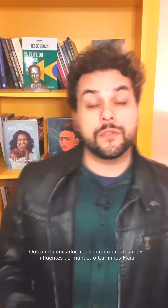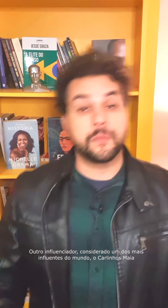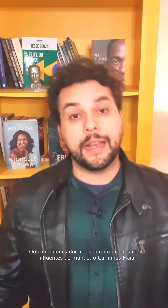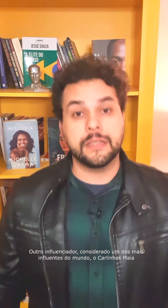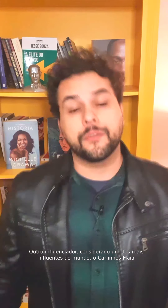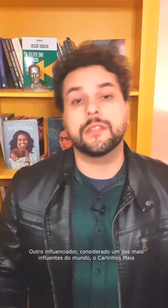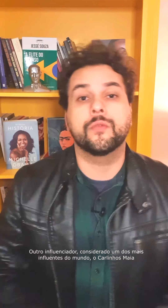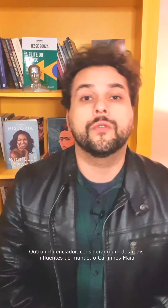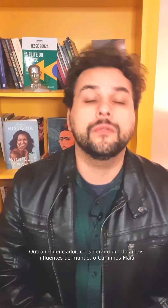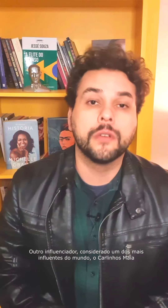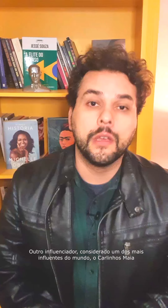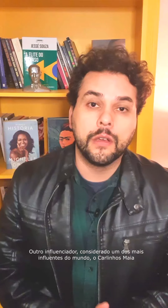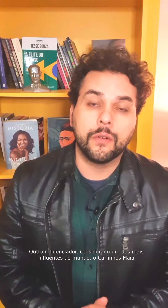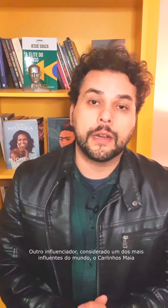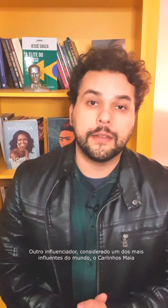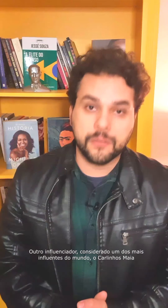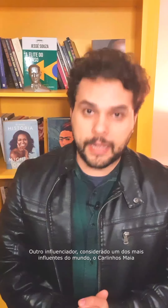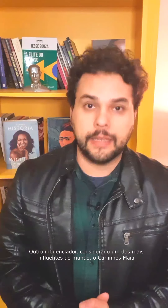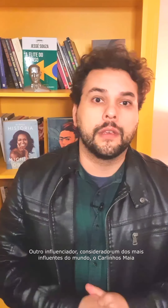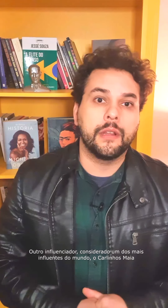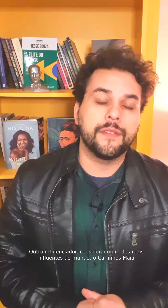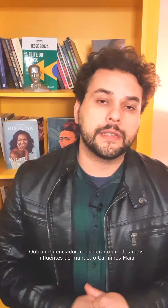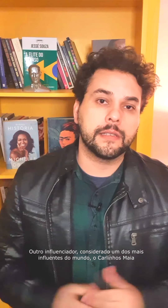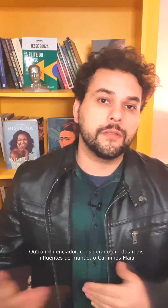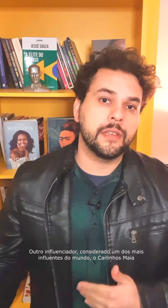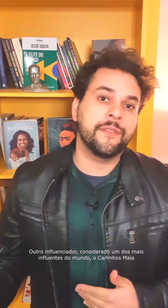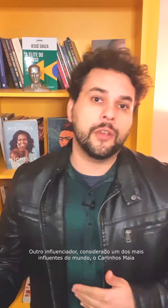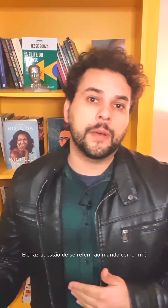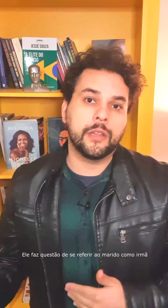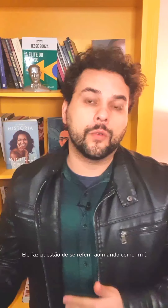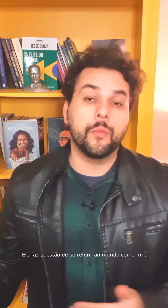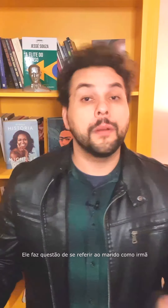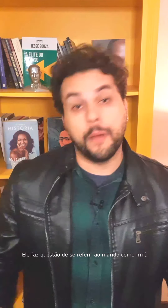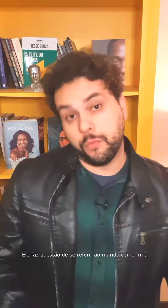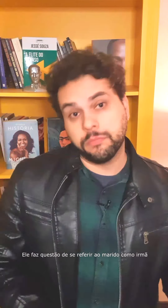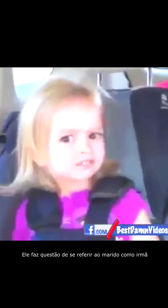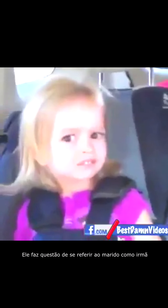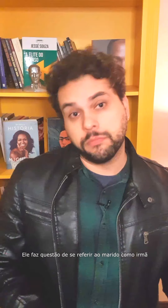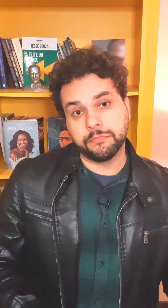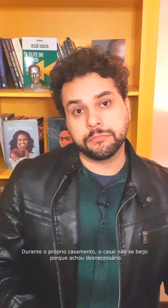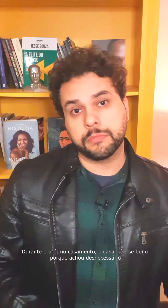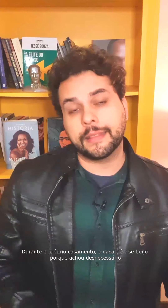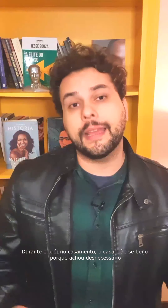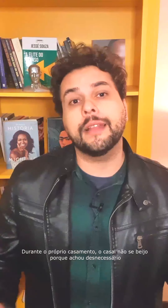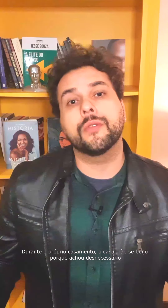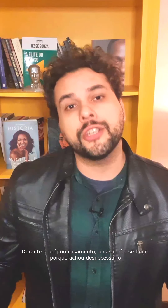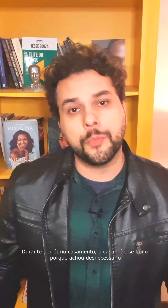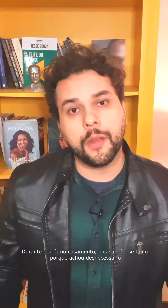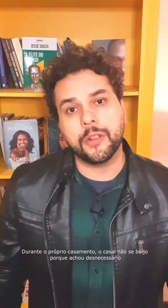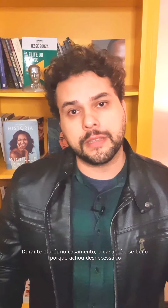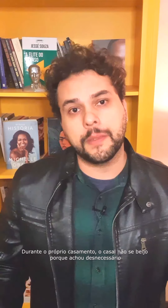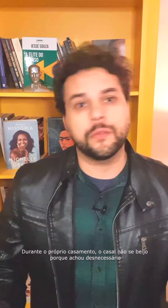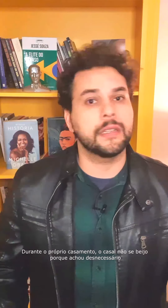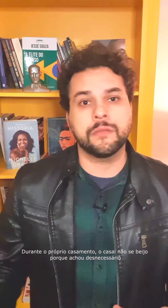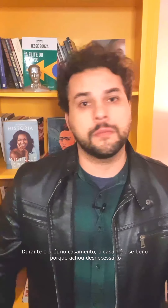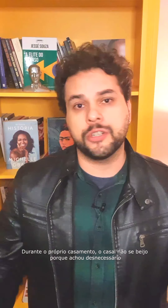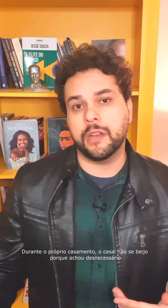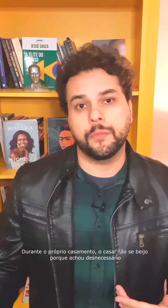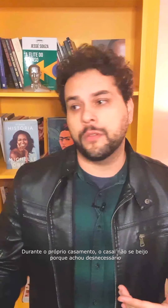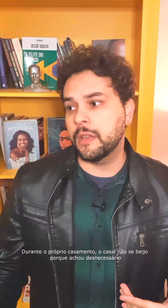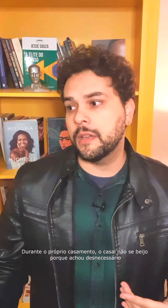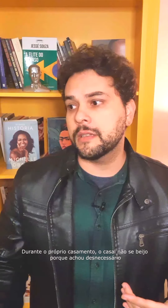considerado um dos mais influentes do mundo, o Carlinhos Maia, ele faz questão de se referir ao marido como irmão. Até durante o próprio casamento eles